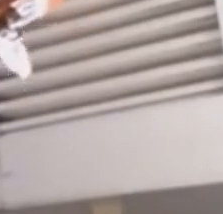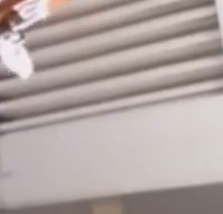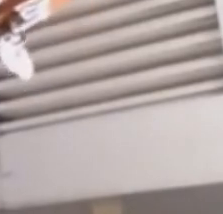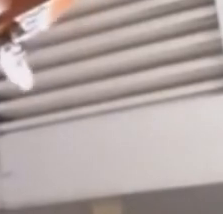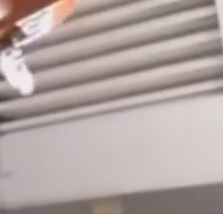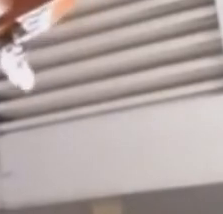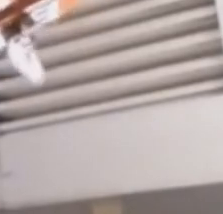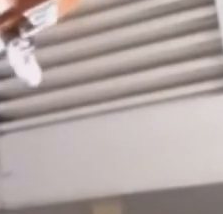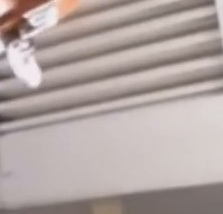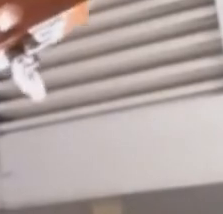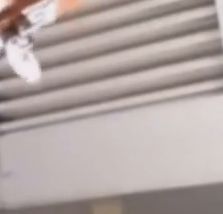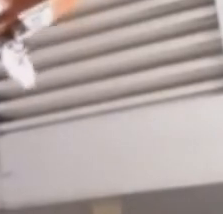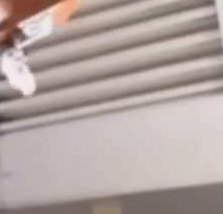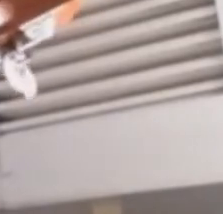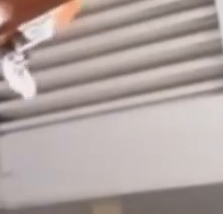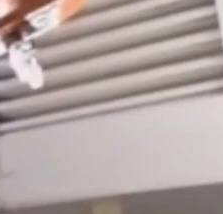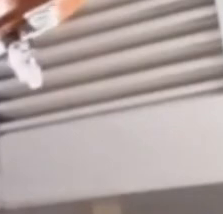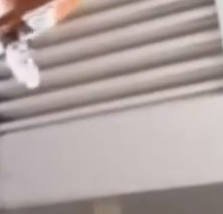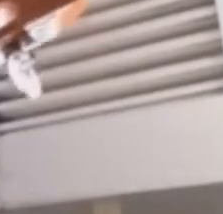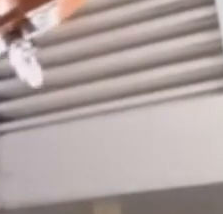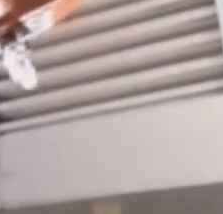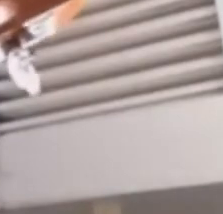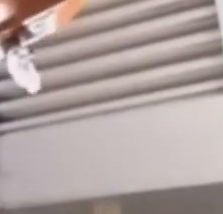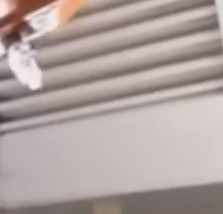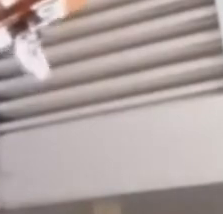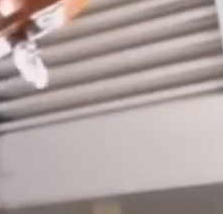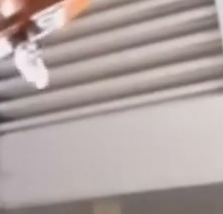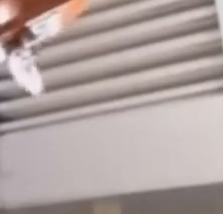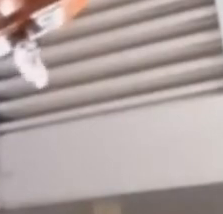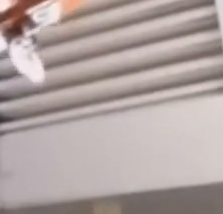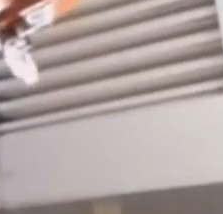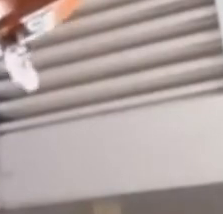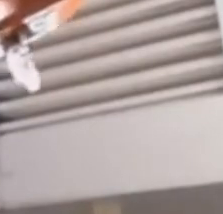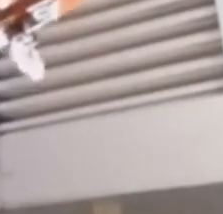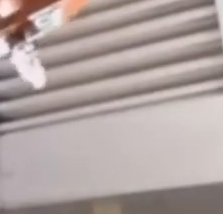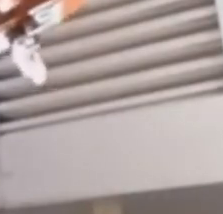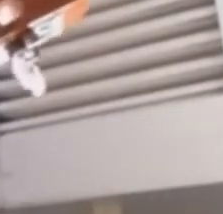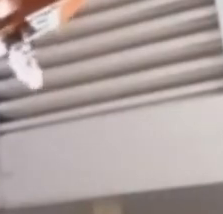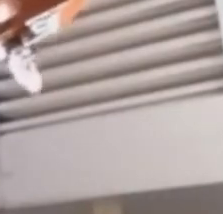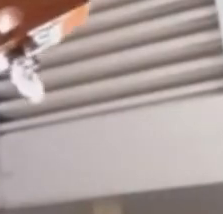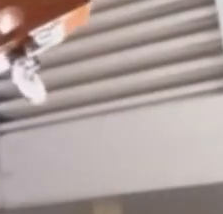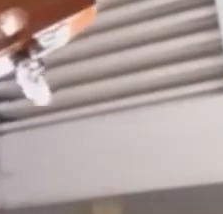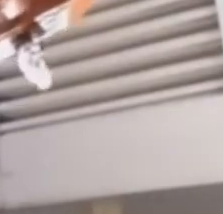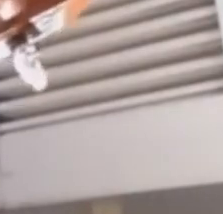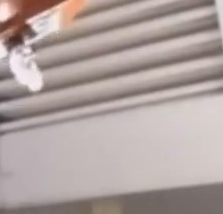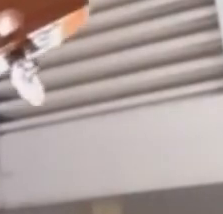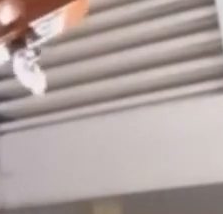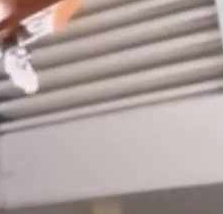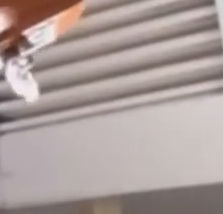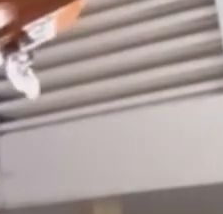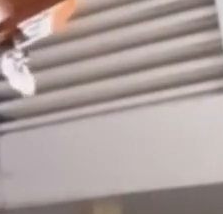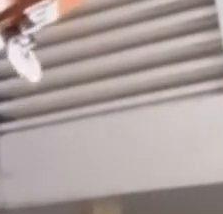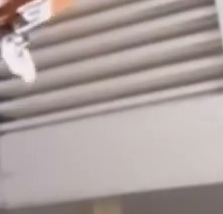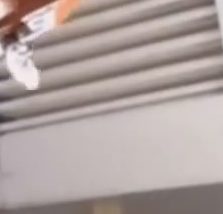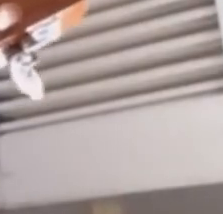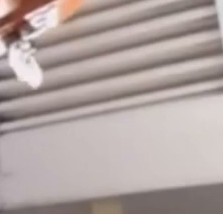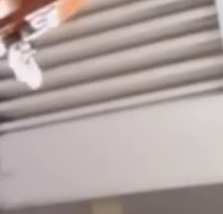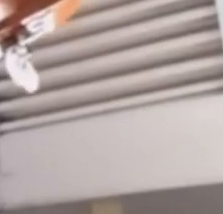a dividir? Os nomes vou ensinar. Nós temos o dividendo, o valor